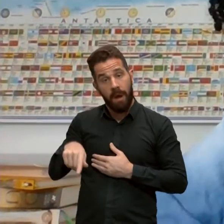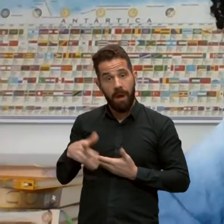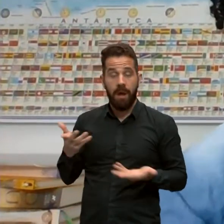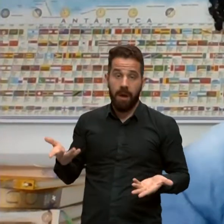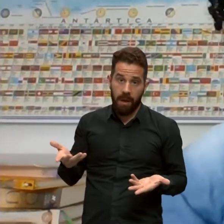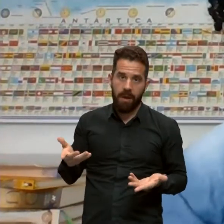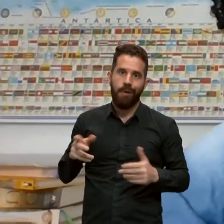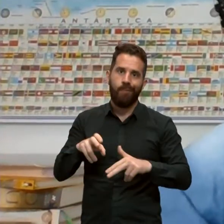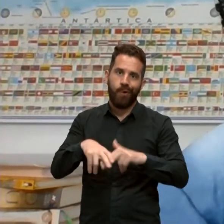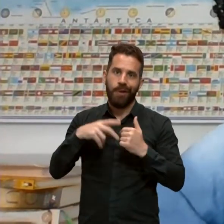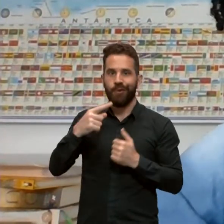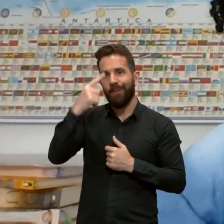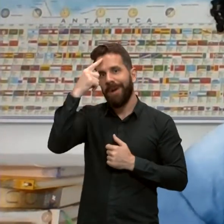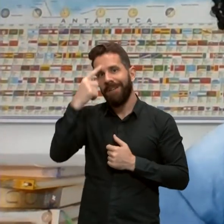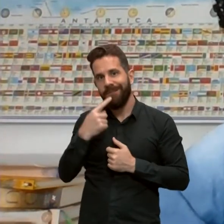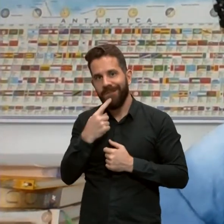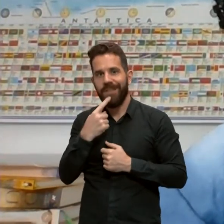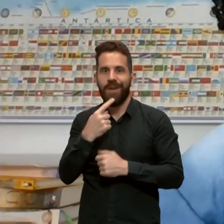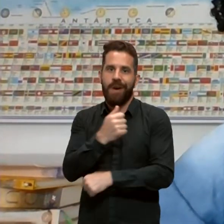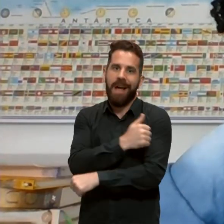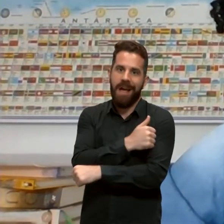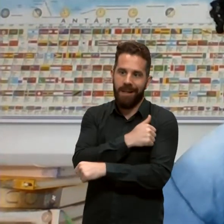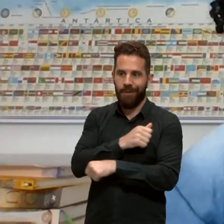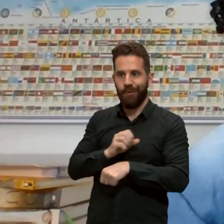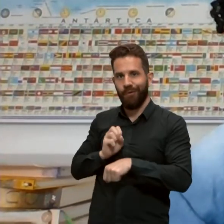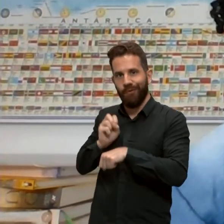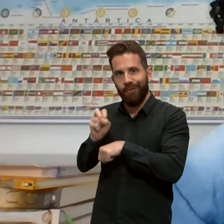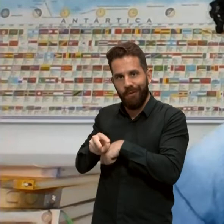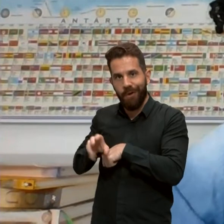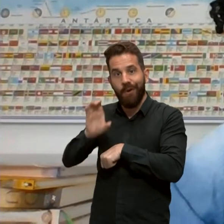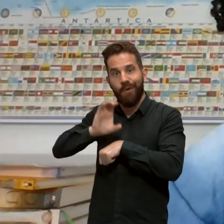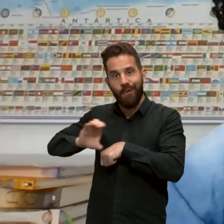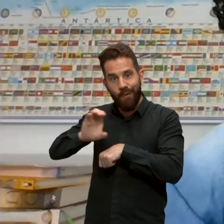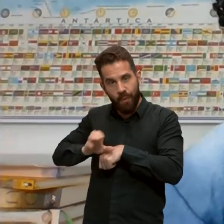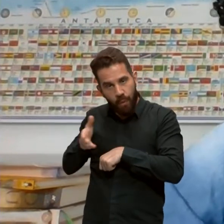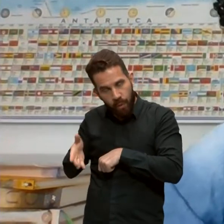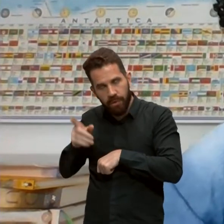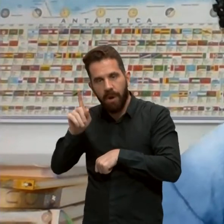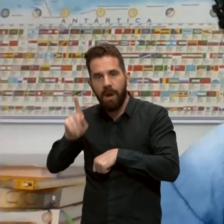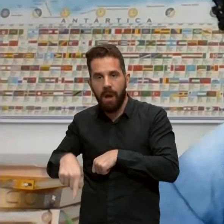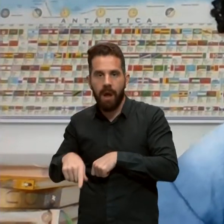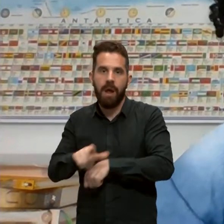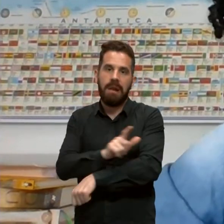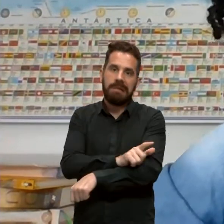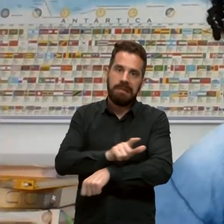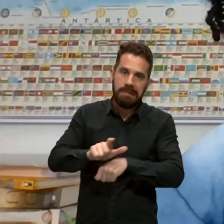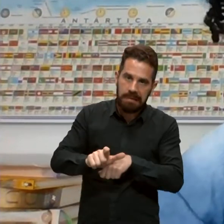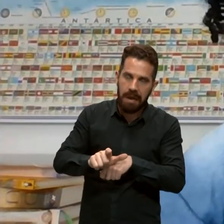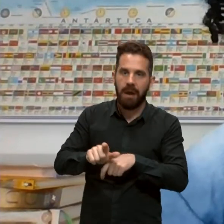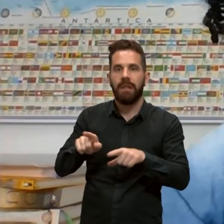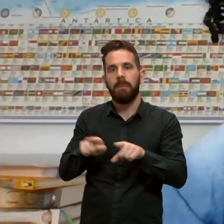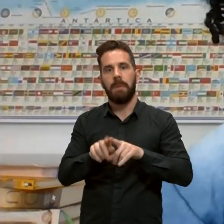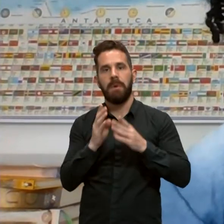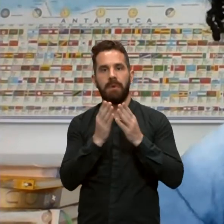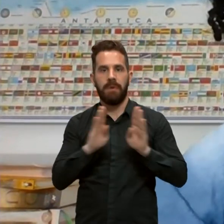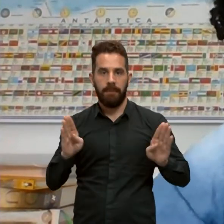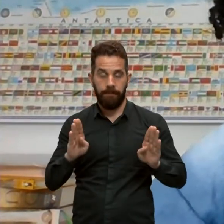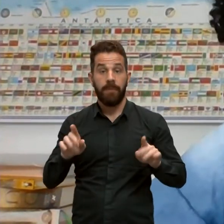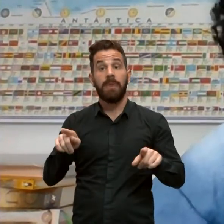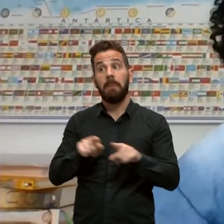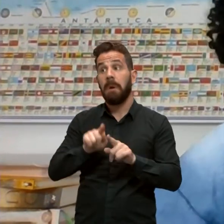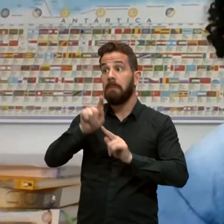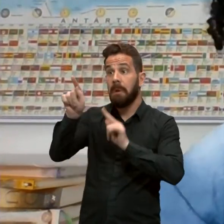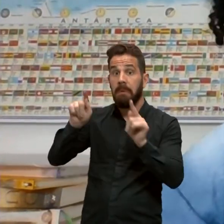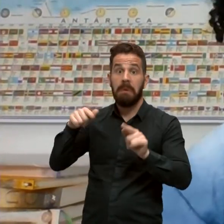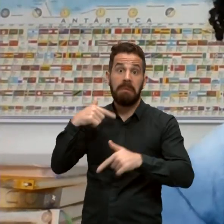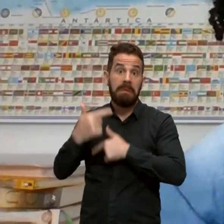licenciado e também para professores que atuam em universidades também. Ele também pode ser de muita serventia. E